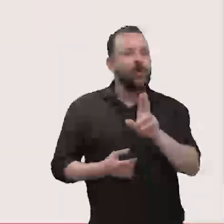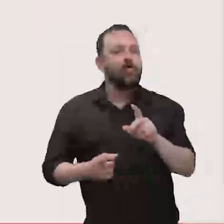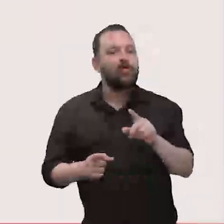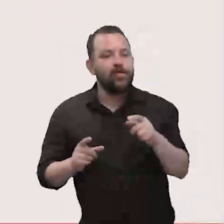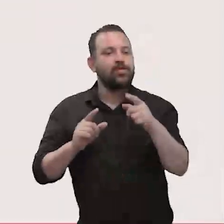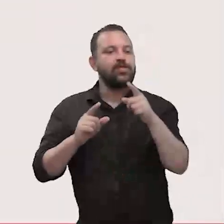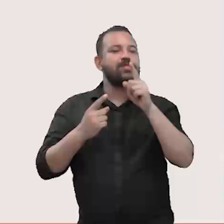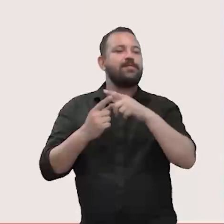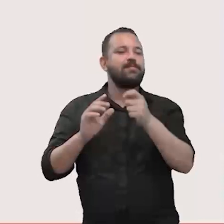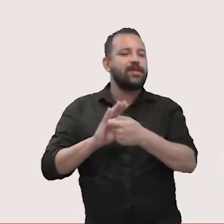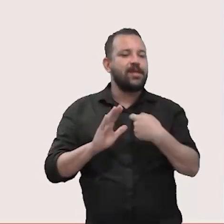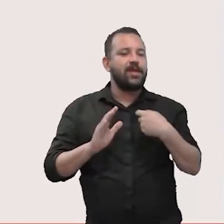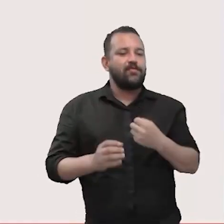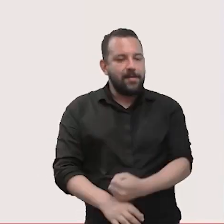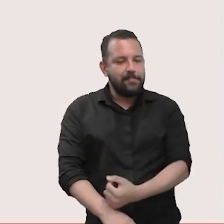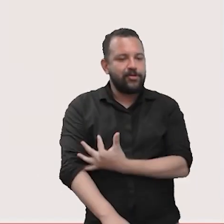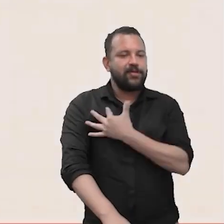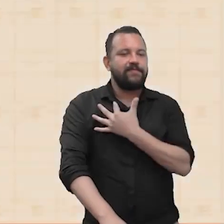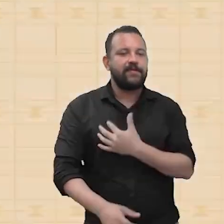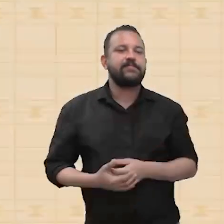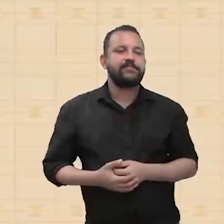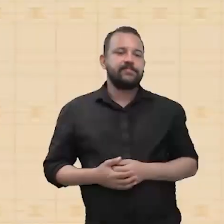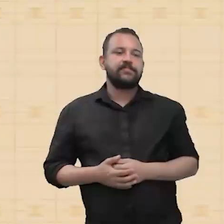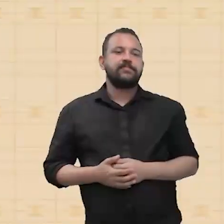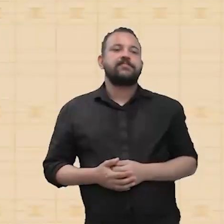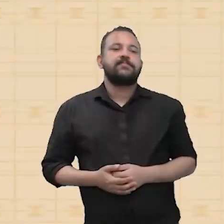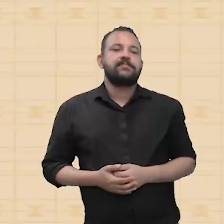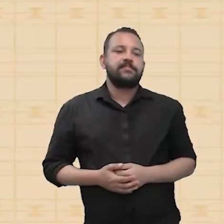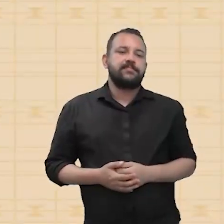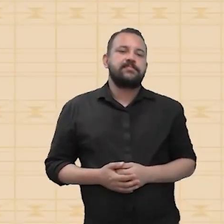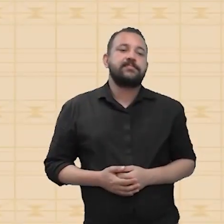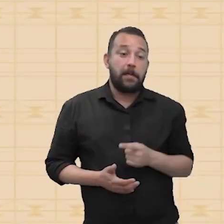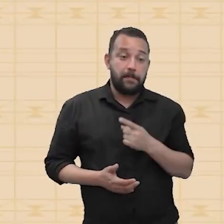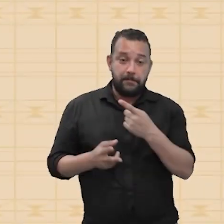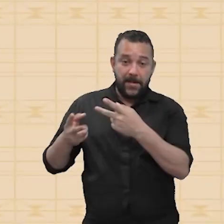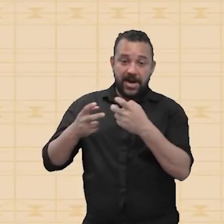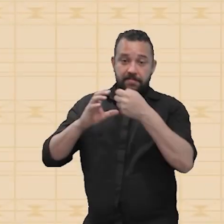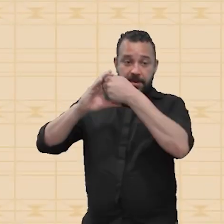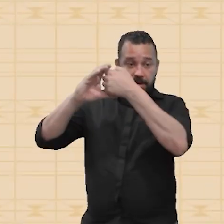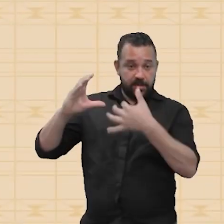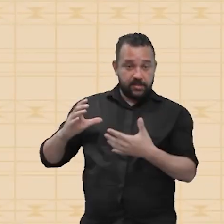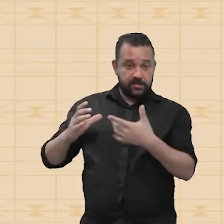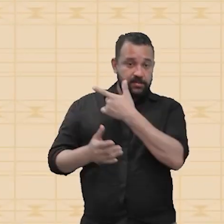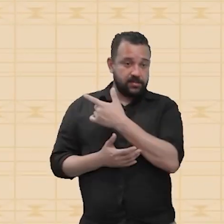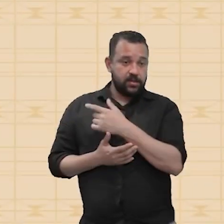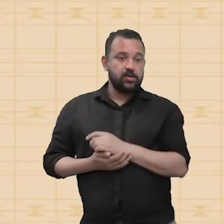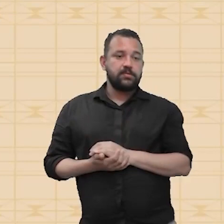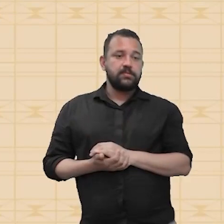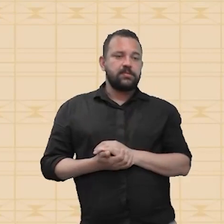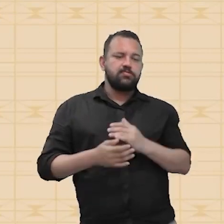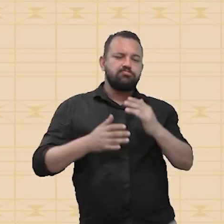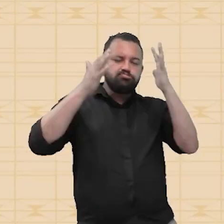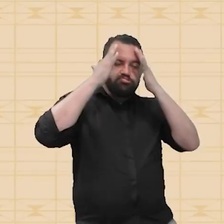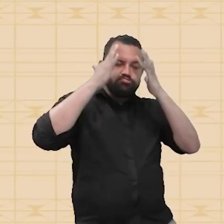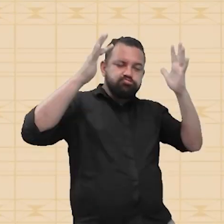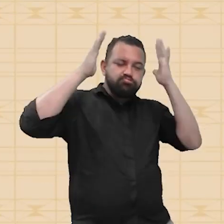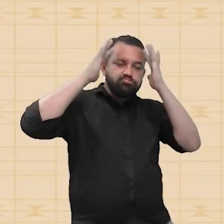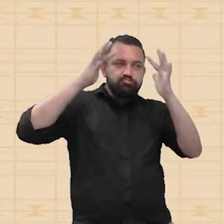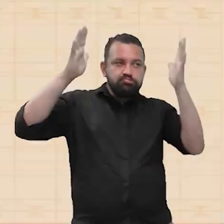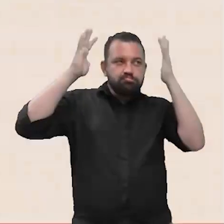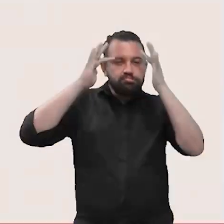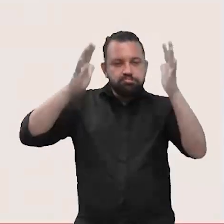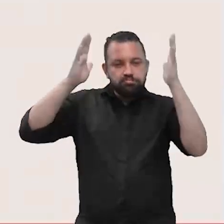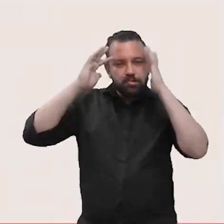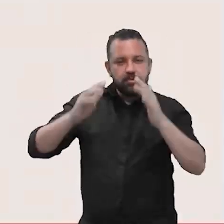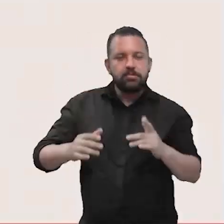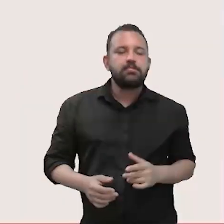expressiva ou emotiva. Fera, se liga aí nas características, olha lá, olha a característica. Subjetividade, porque é